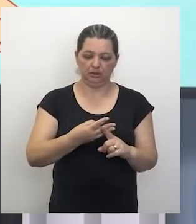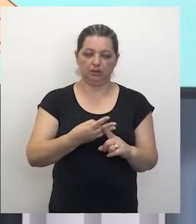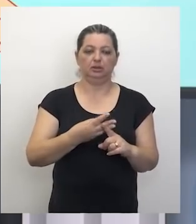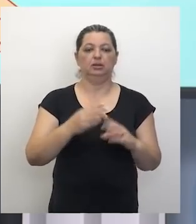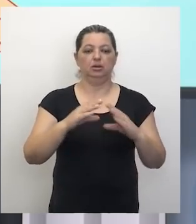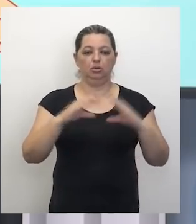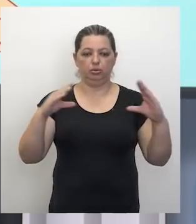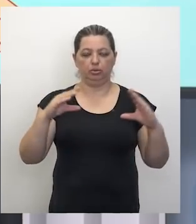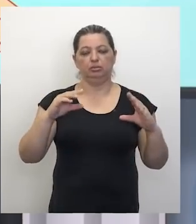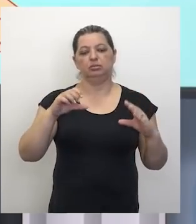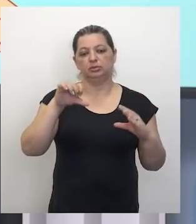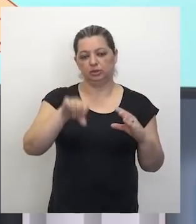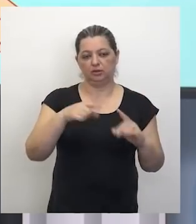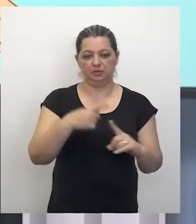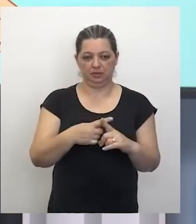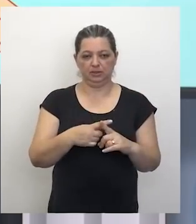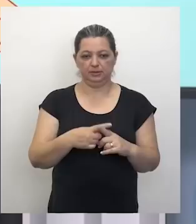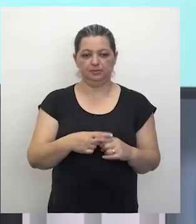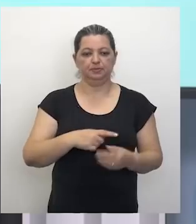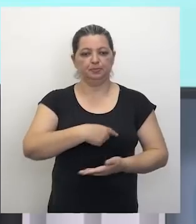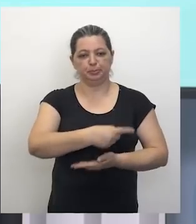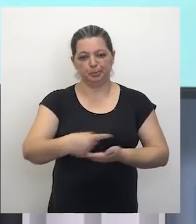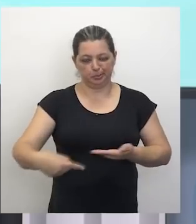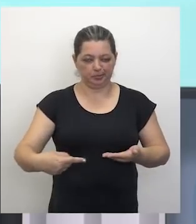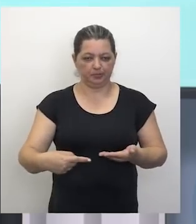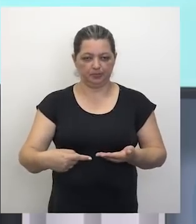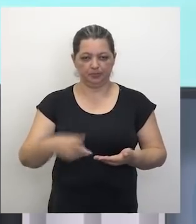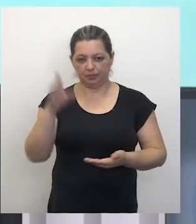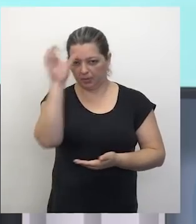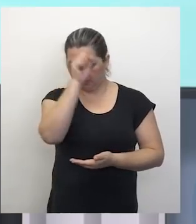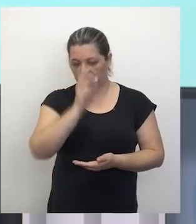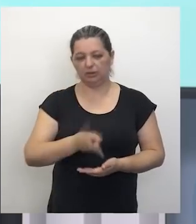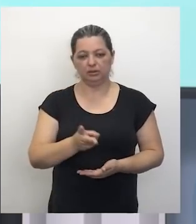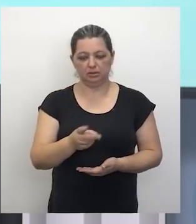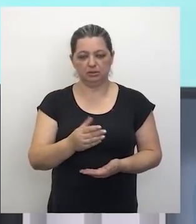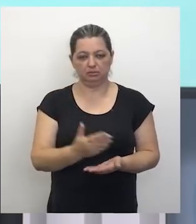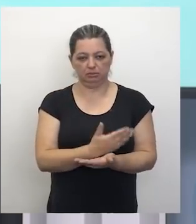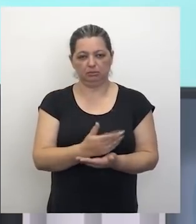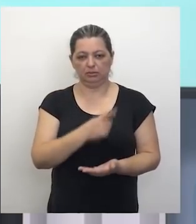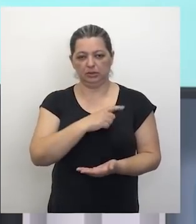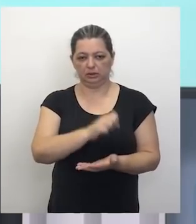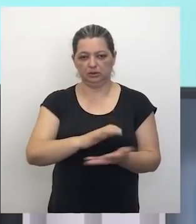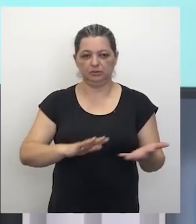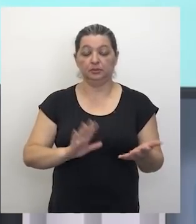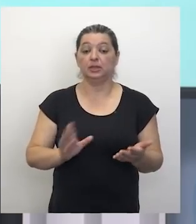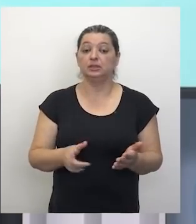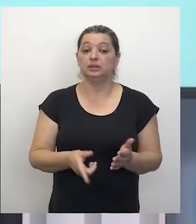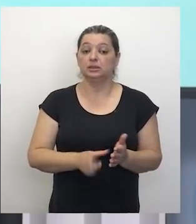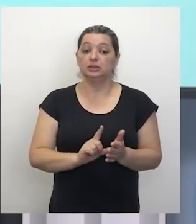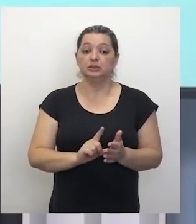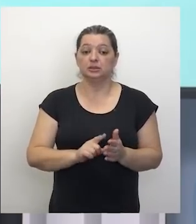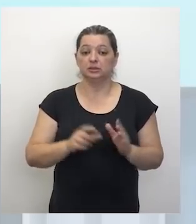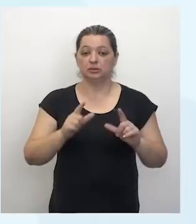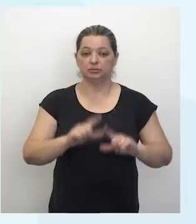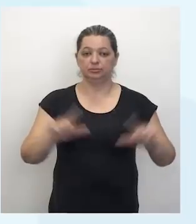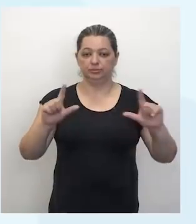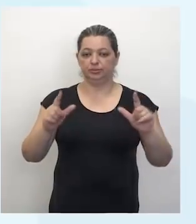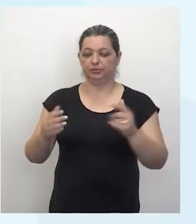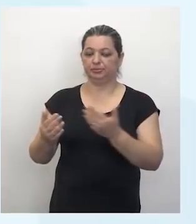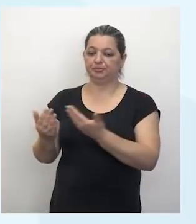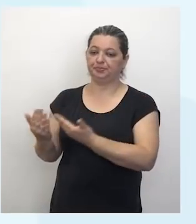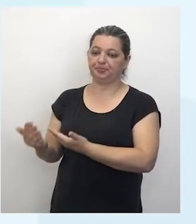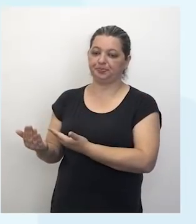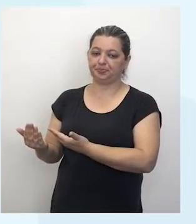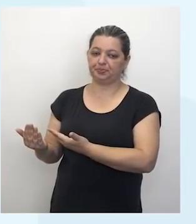certo? A apostila de vocês, aí o Aprender Sempre, né, tem aí uma atividade, mas antes eu vou colocar aqui na telinha, por favor,